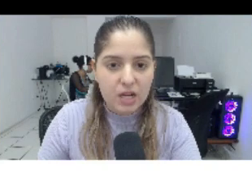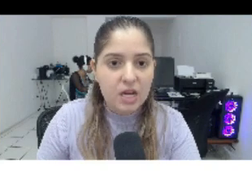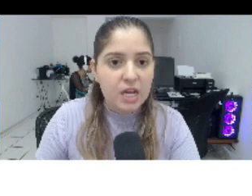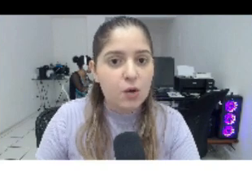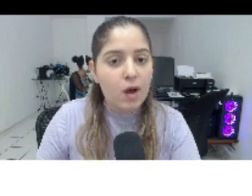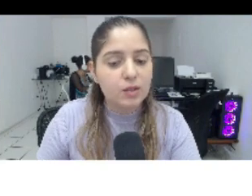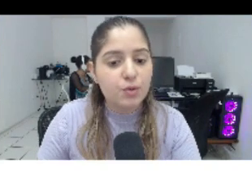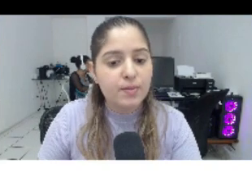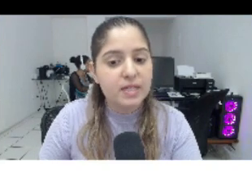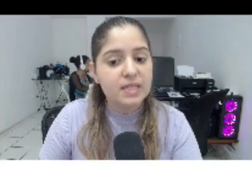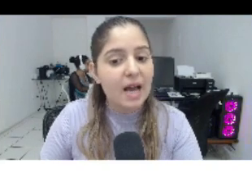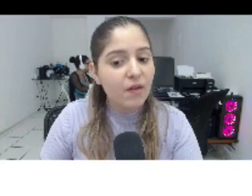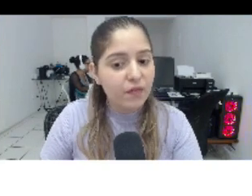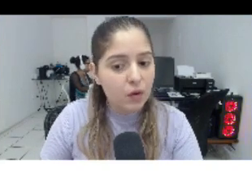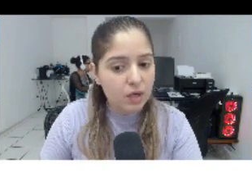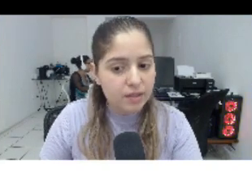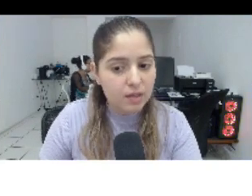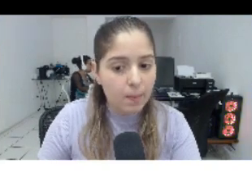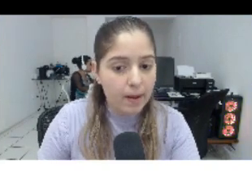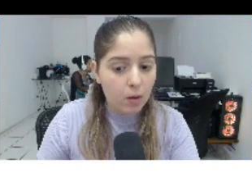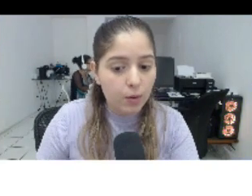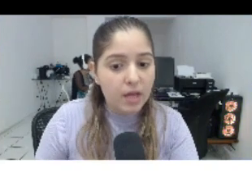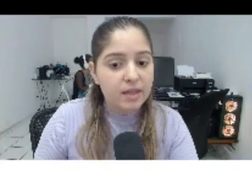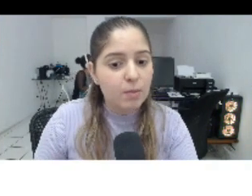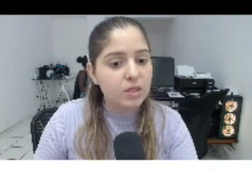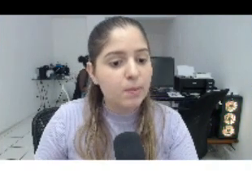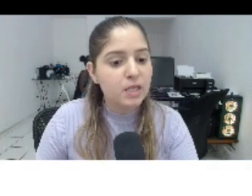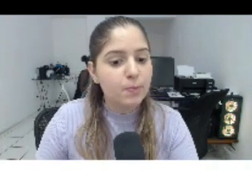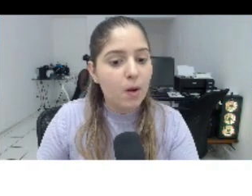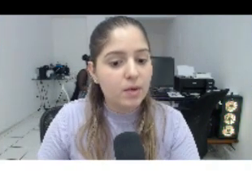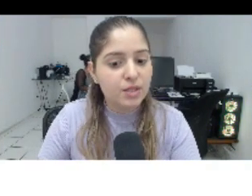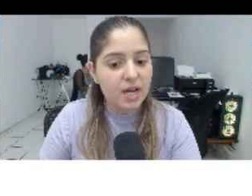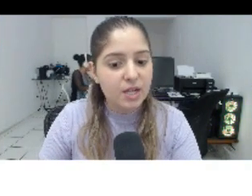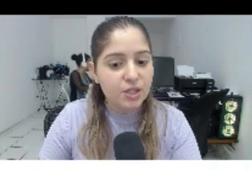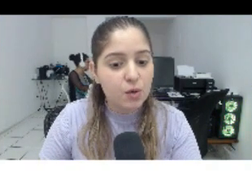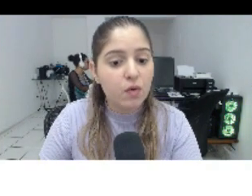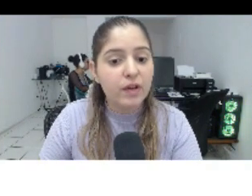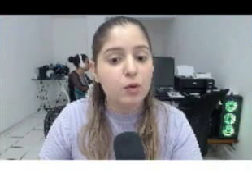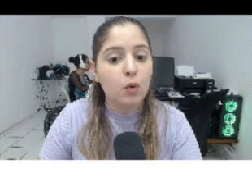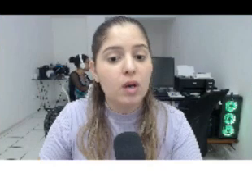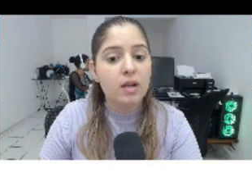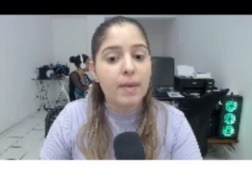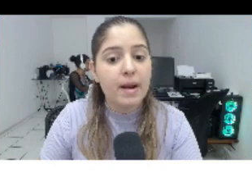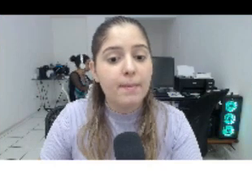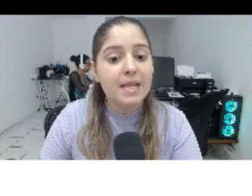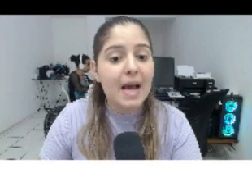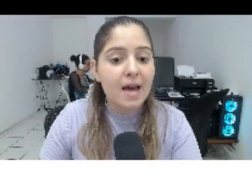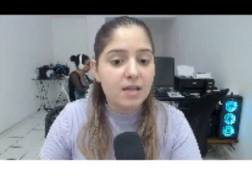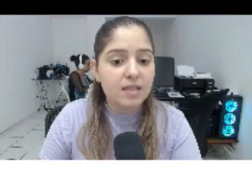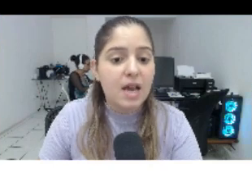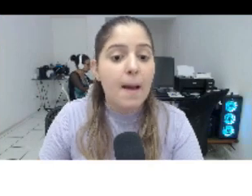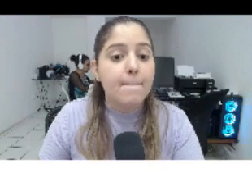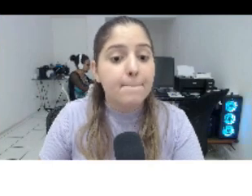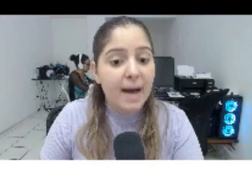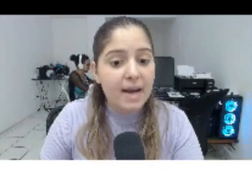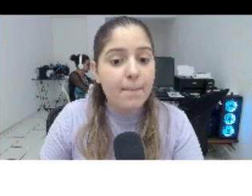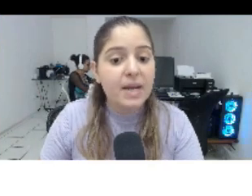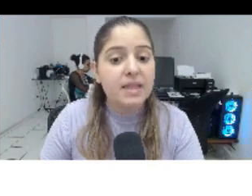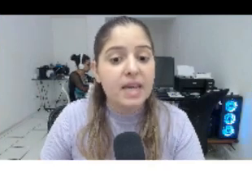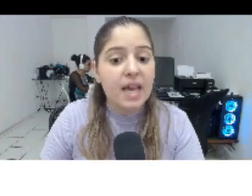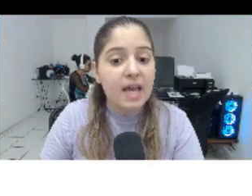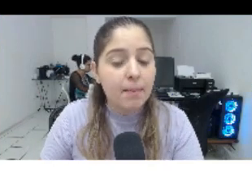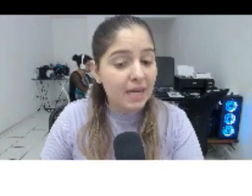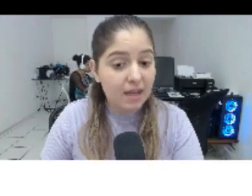Federal. E com as últimas da Folha de São Paulo, temos em principal manchete que o governo Lula libera militares